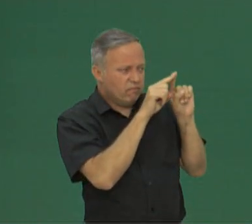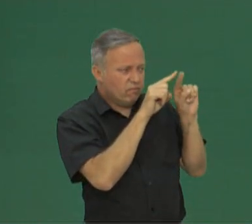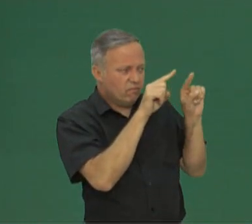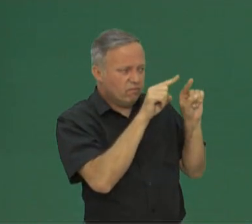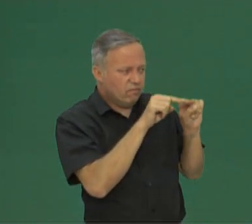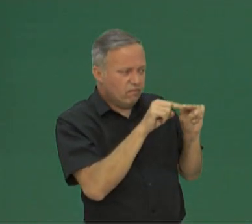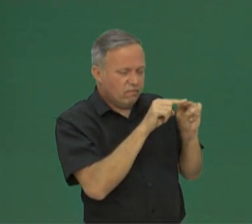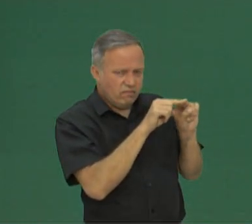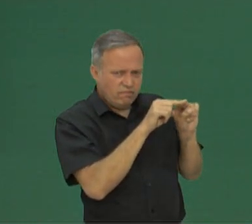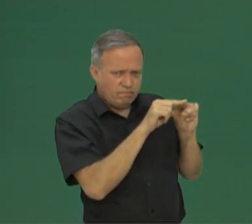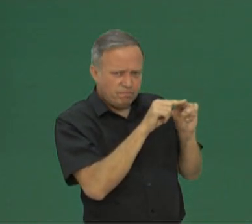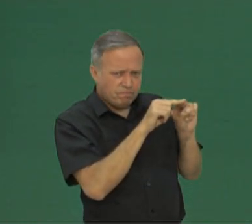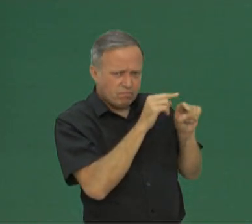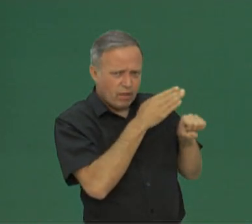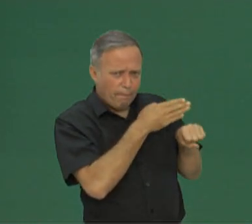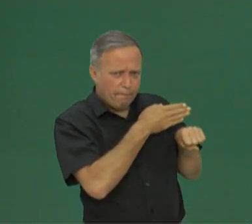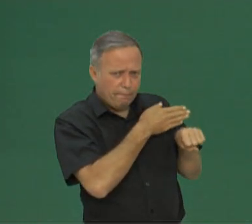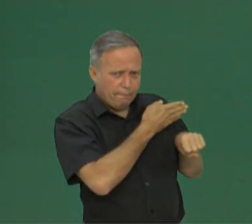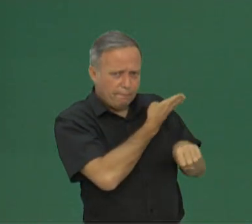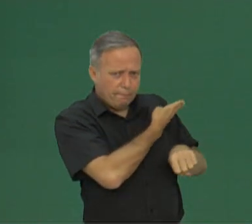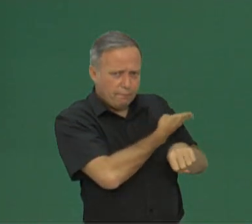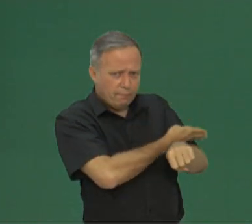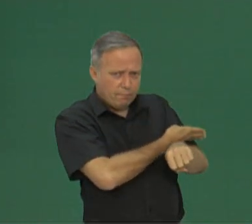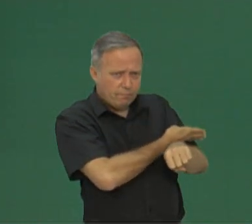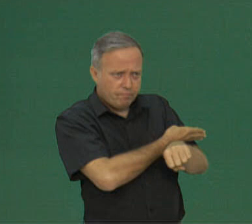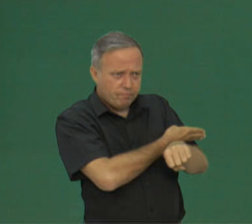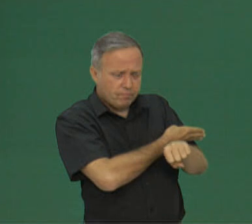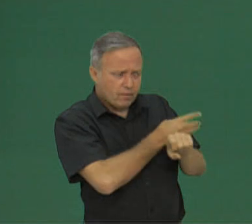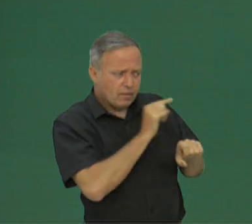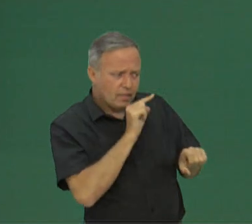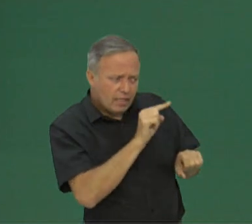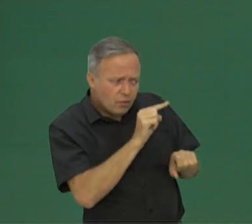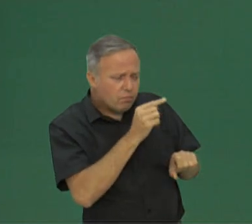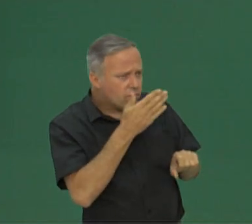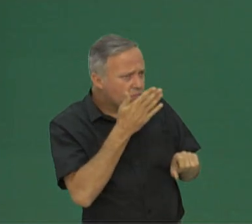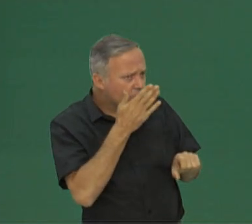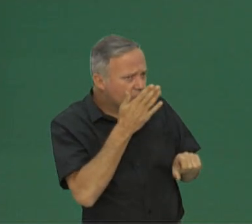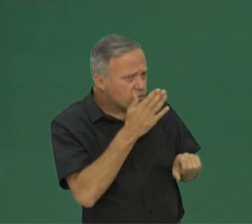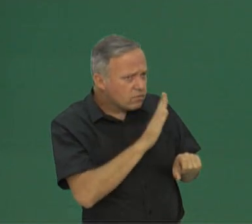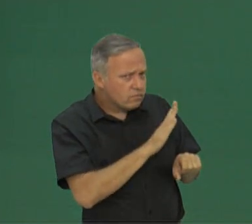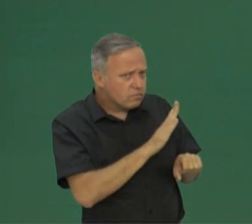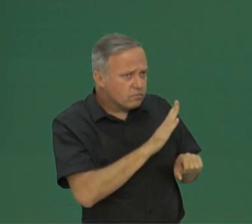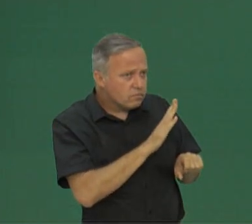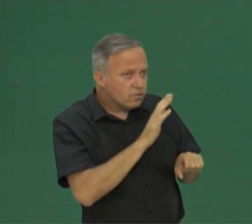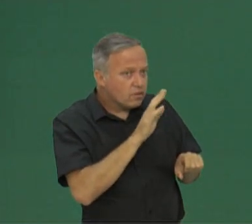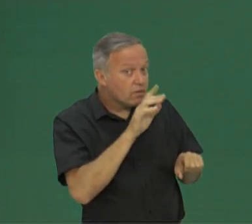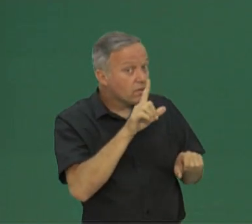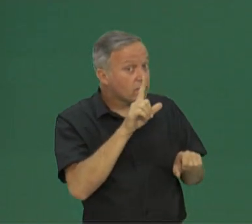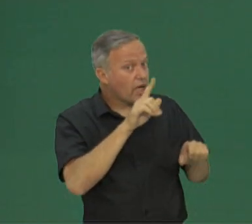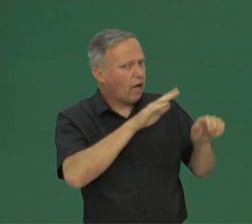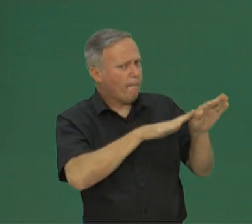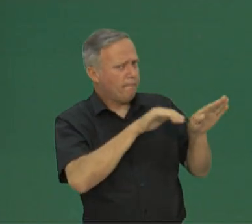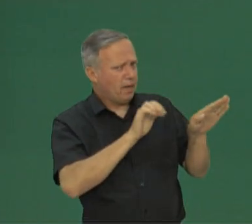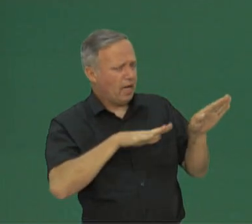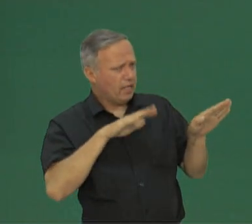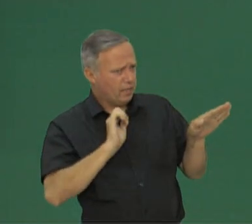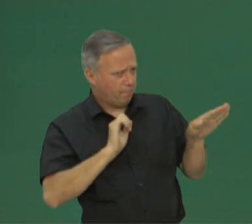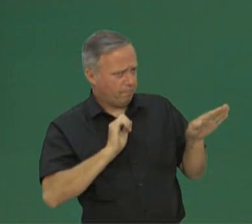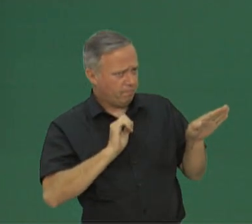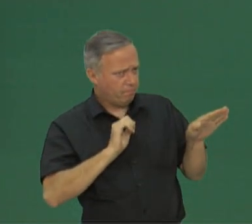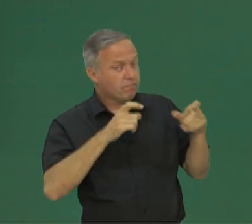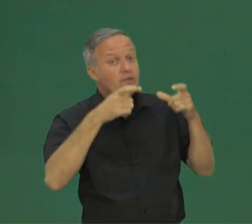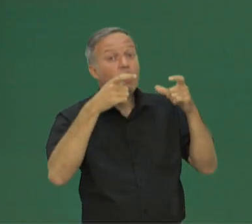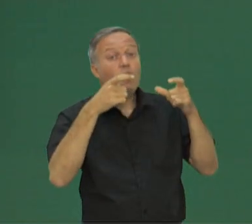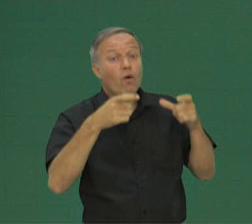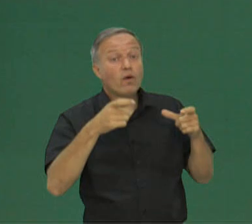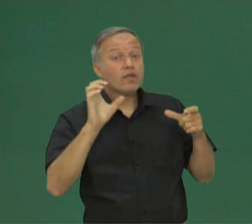retângulozinho em tonalidade azul ali no meio da escuridão, será que é na praia? Vamos ver aonde